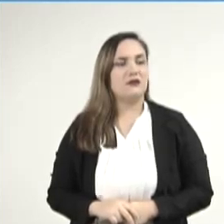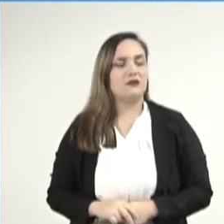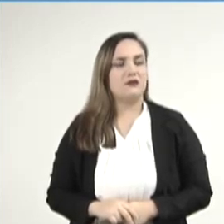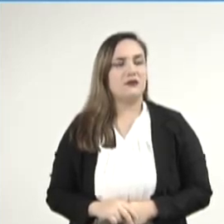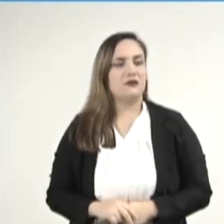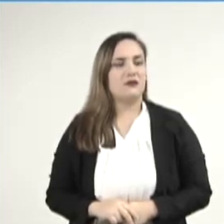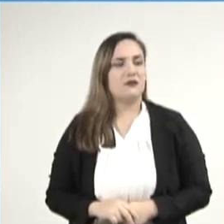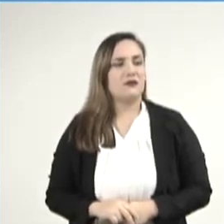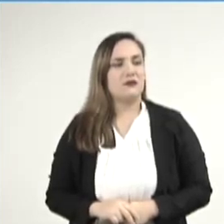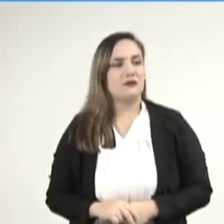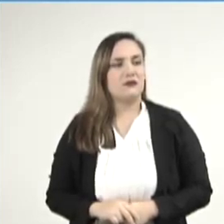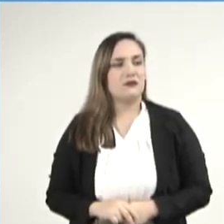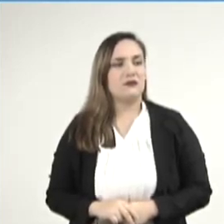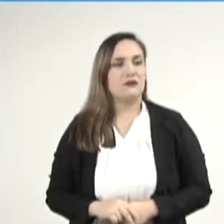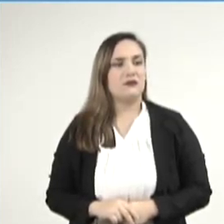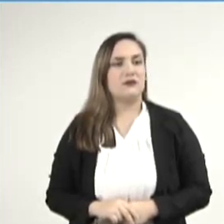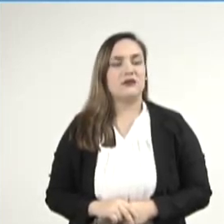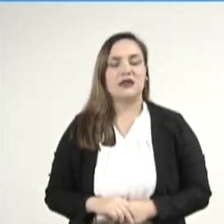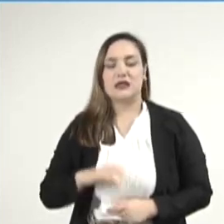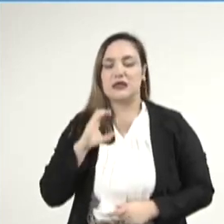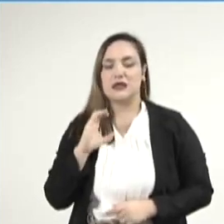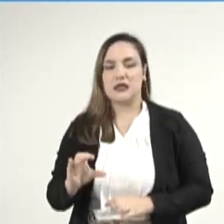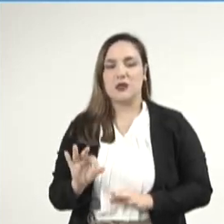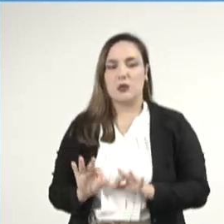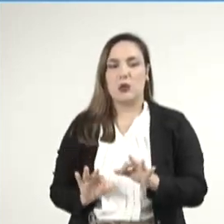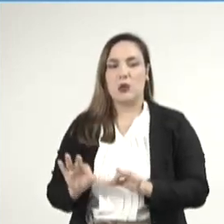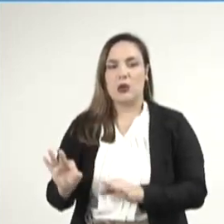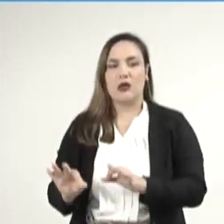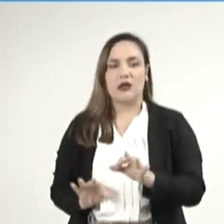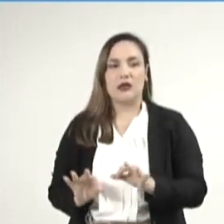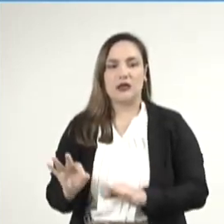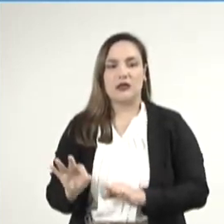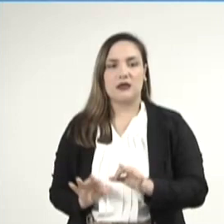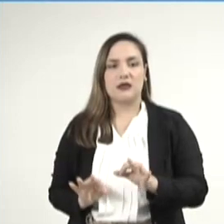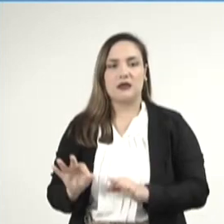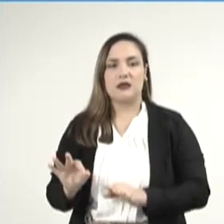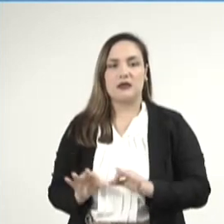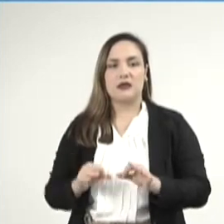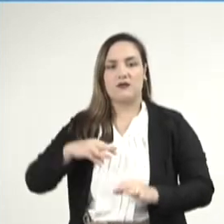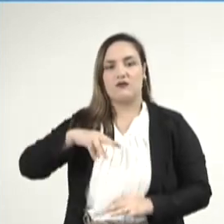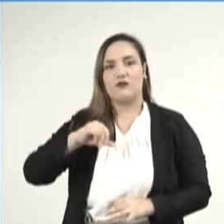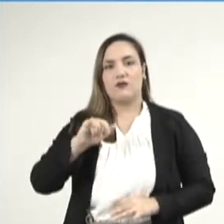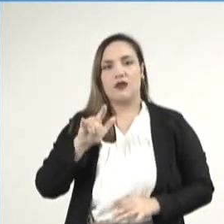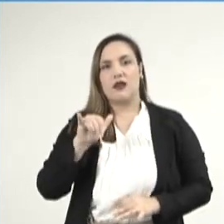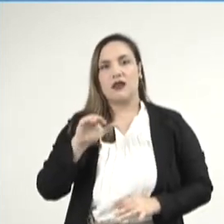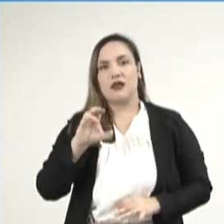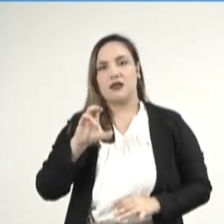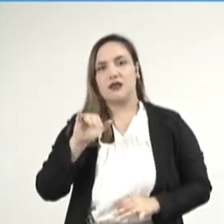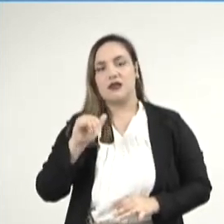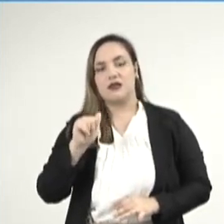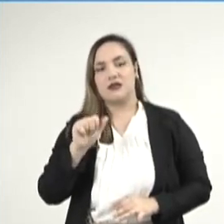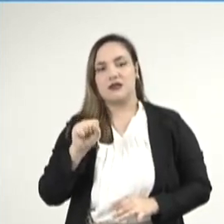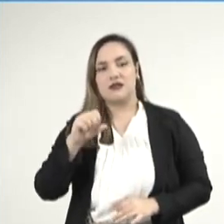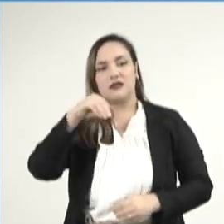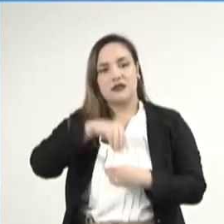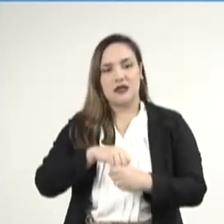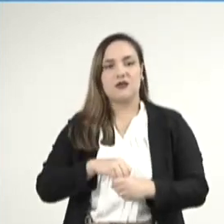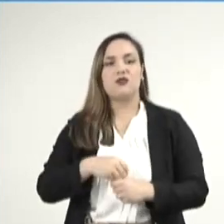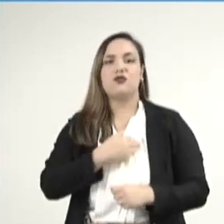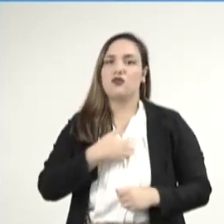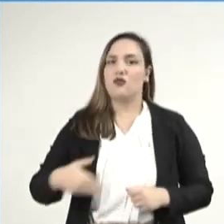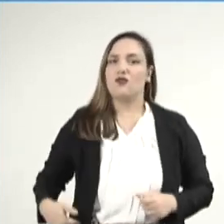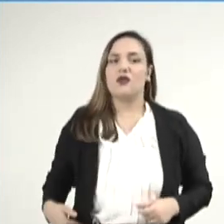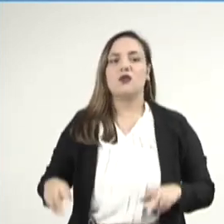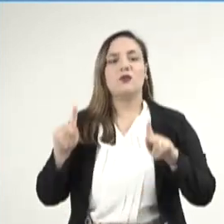a infiltração do crime organizado das milícias no poder